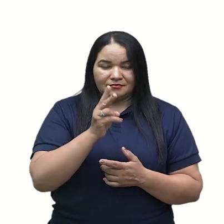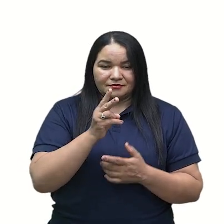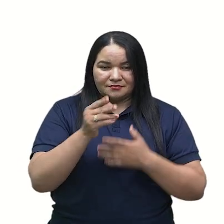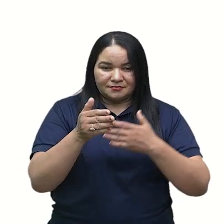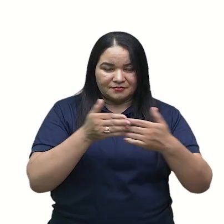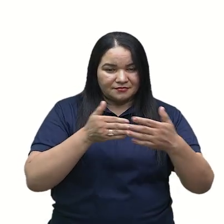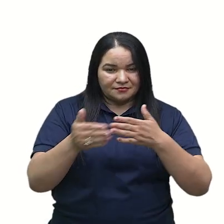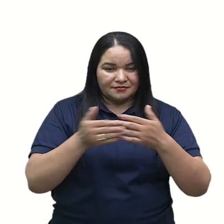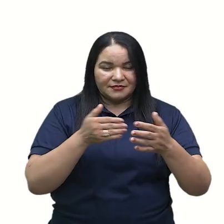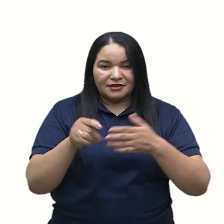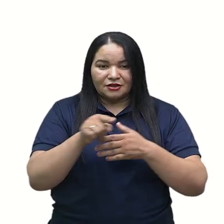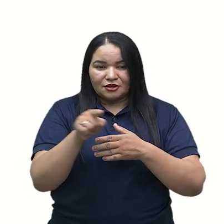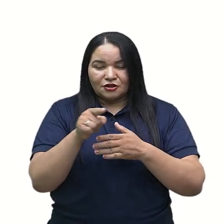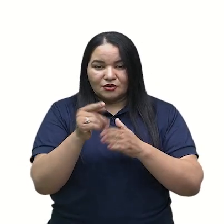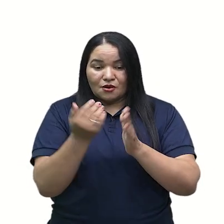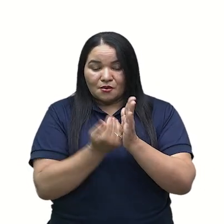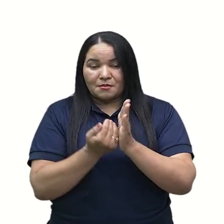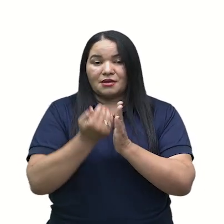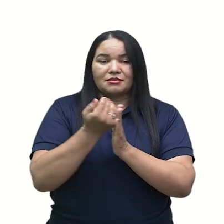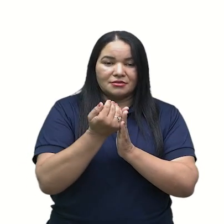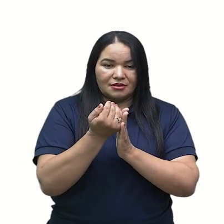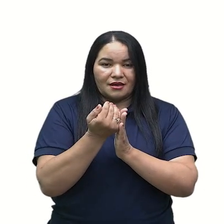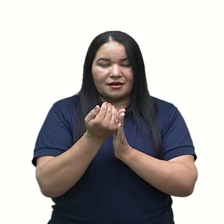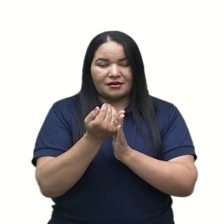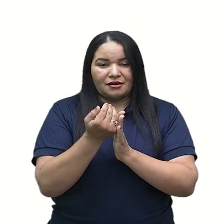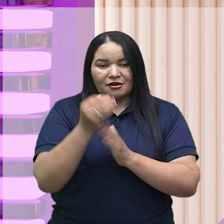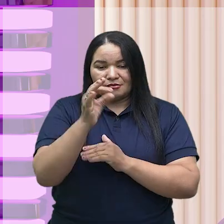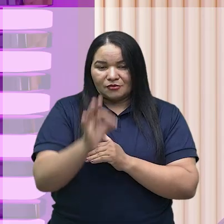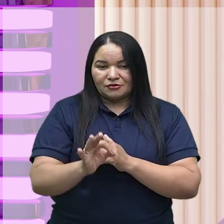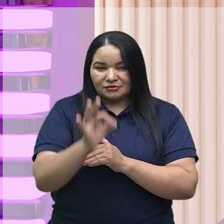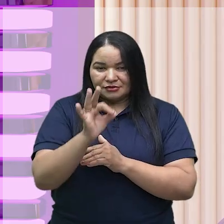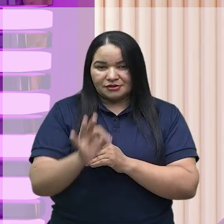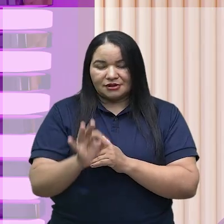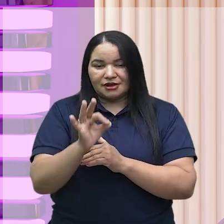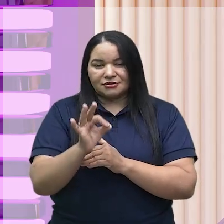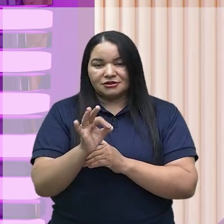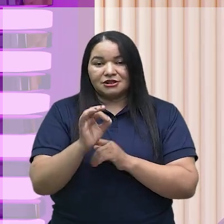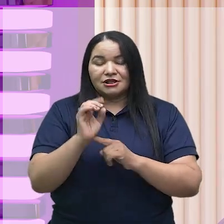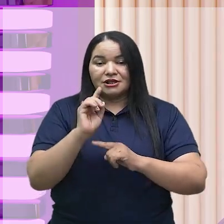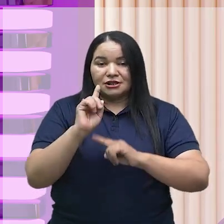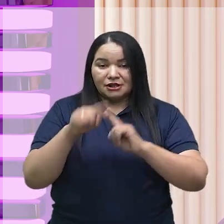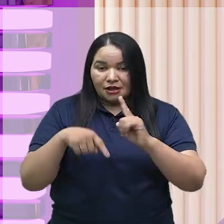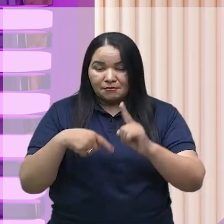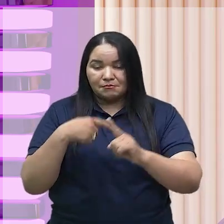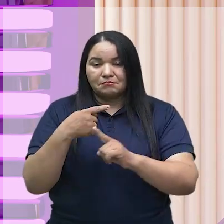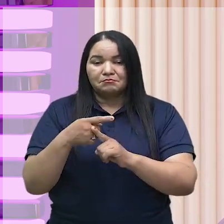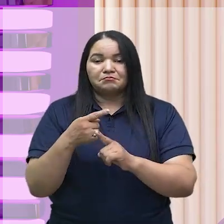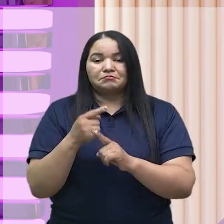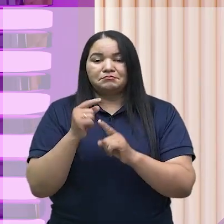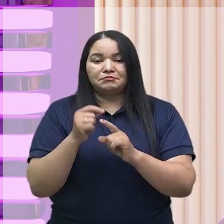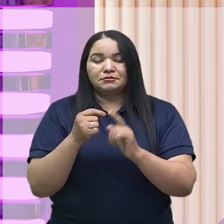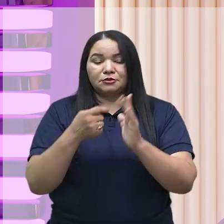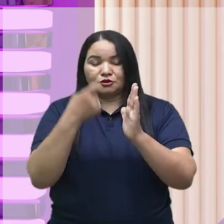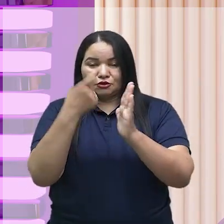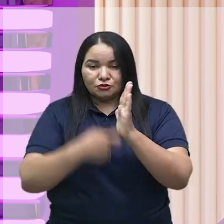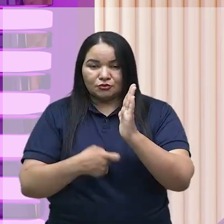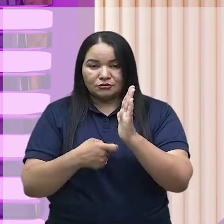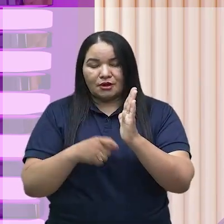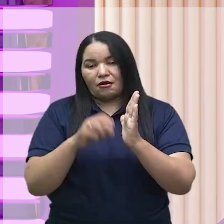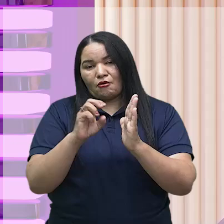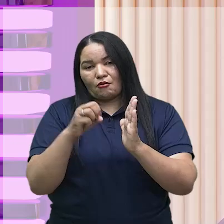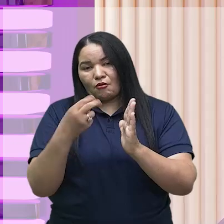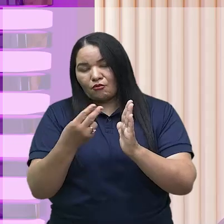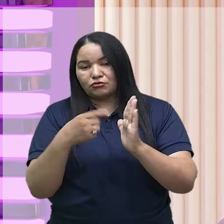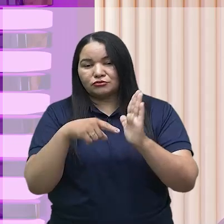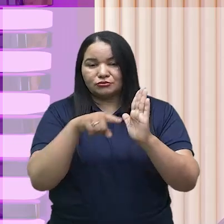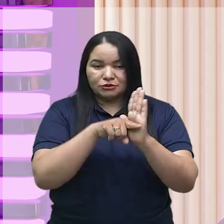seja, você aumentar uma certa porcentagem esse valor e depois descontar ou